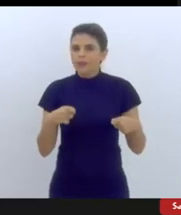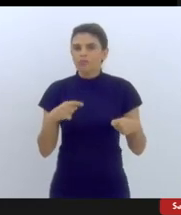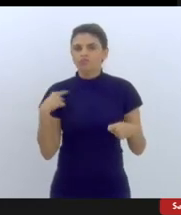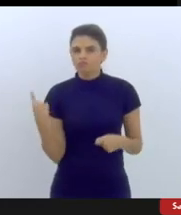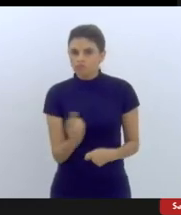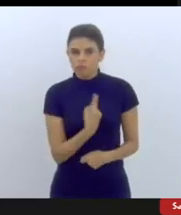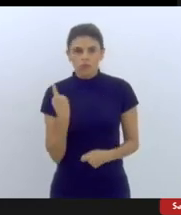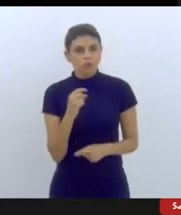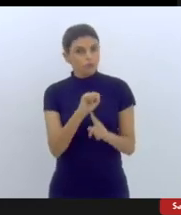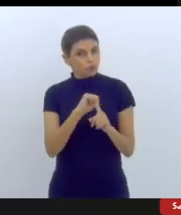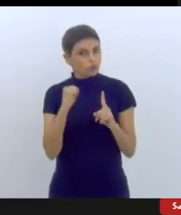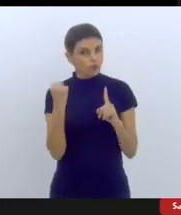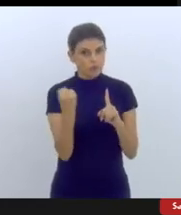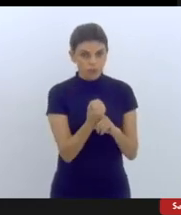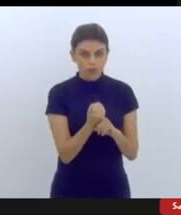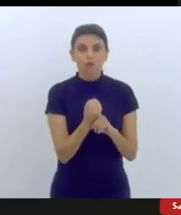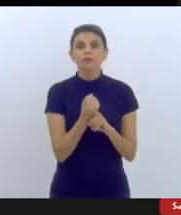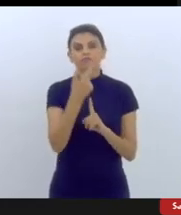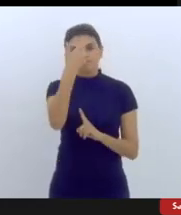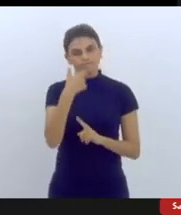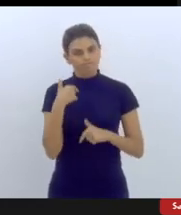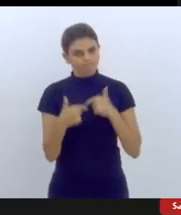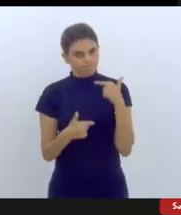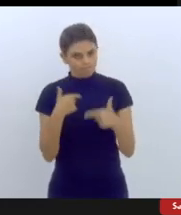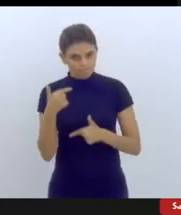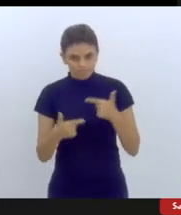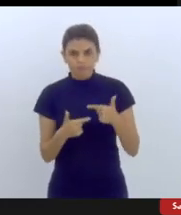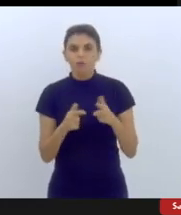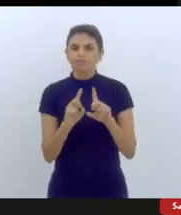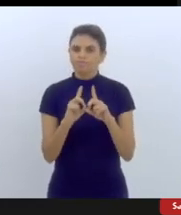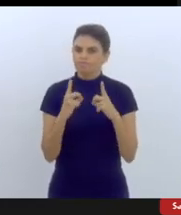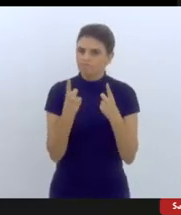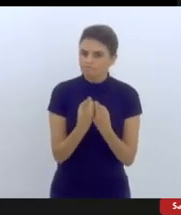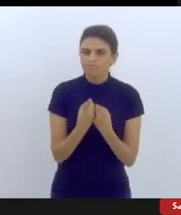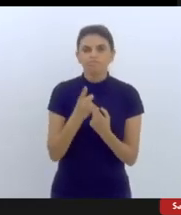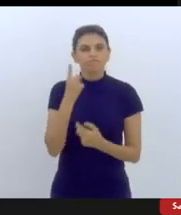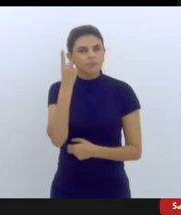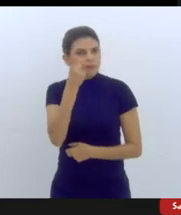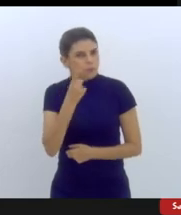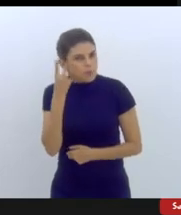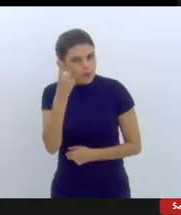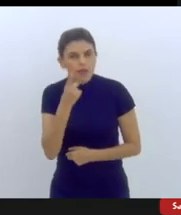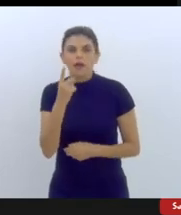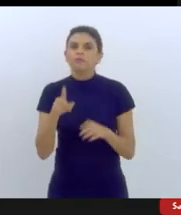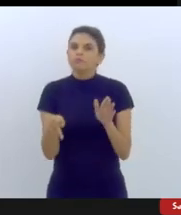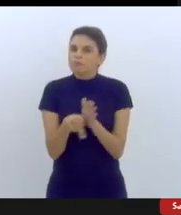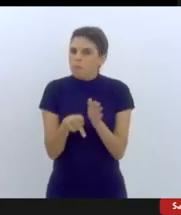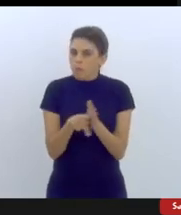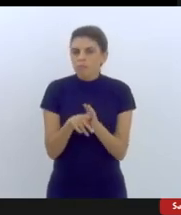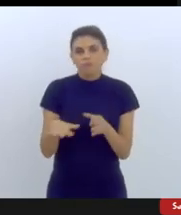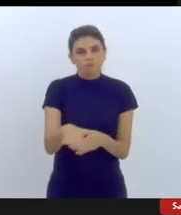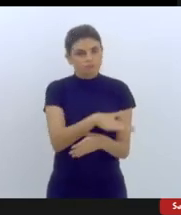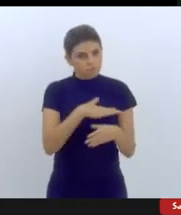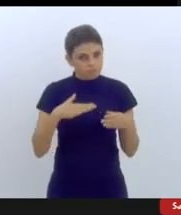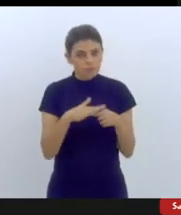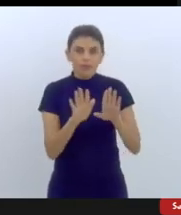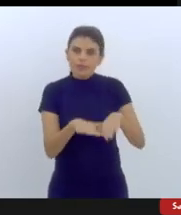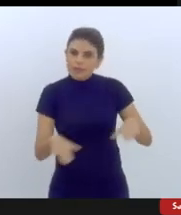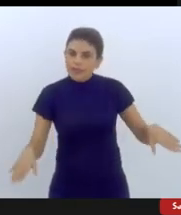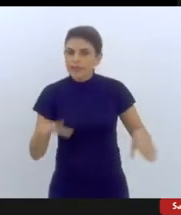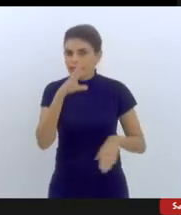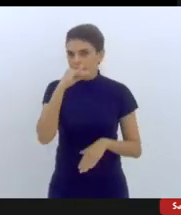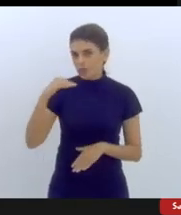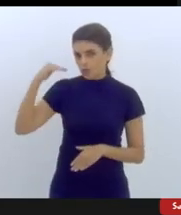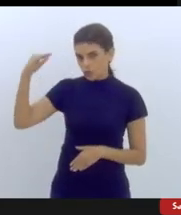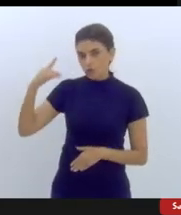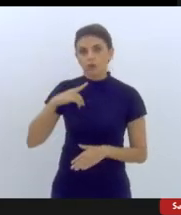inclusive nós, legisladores, fazer sempre bonito, tendo o zelo de cuidar de cada criança e cada adolescente. Quando a gente